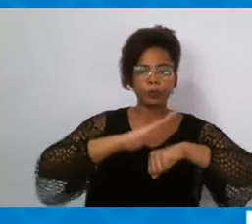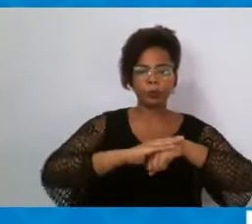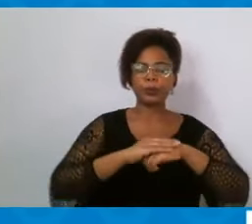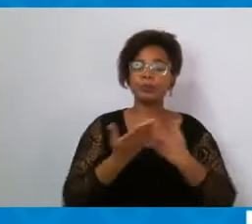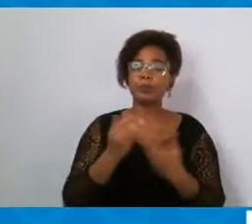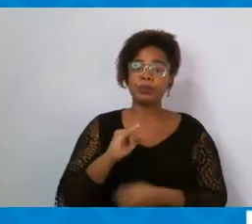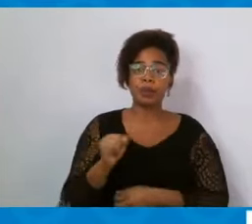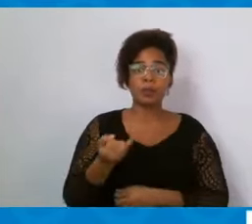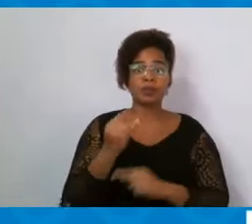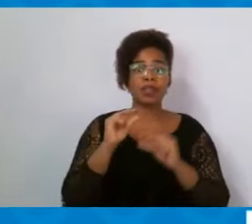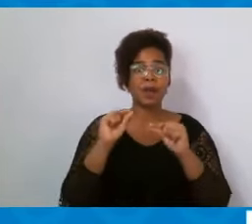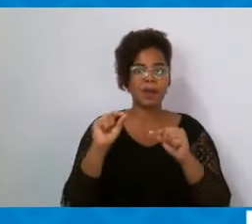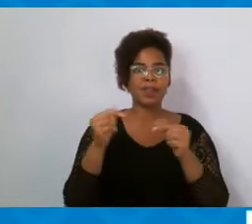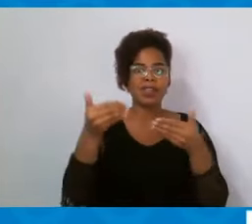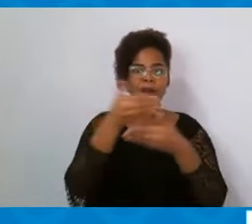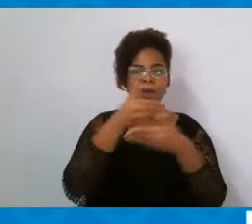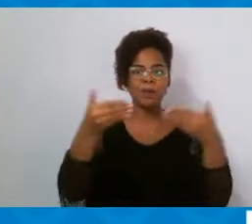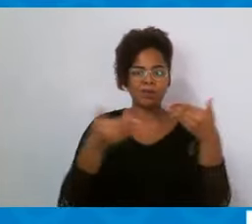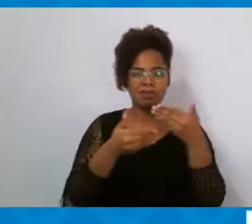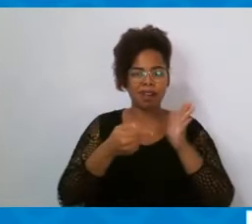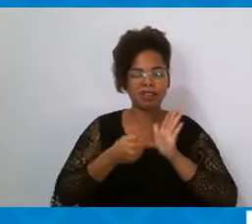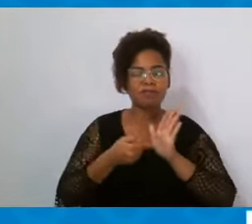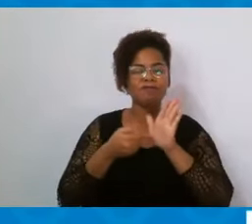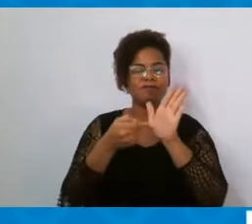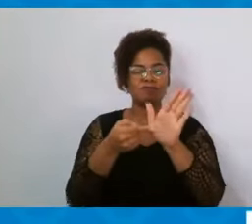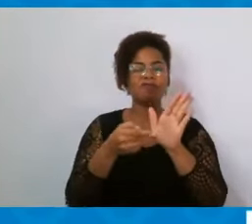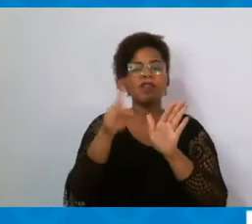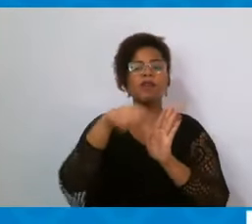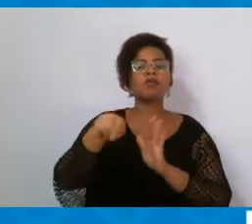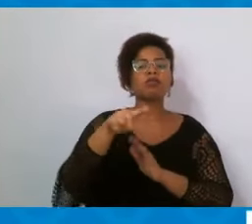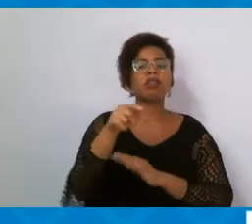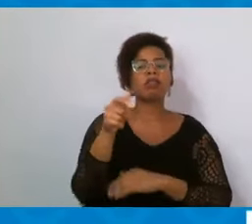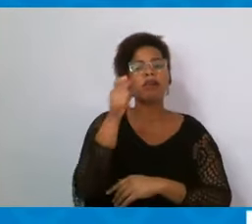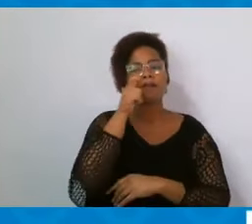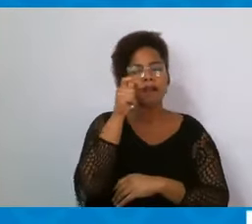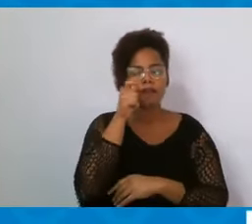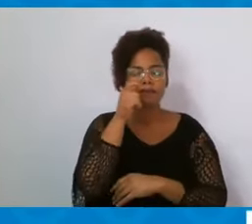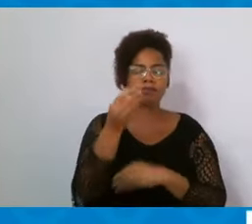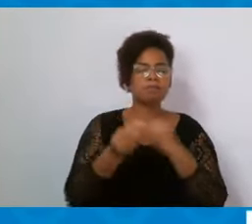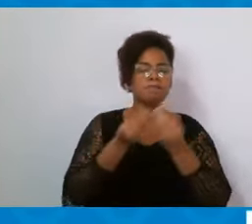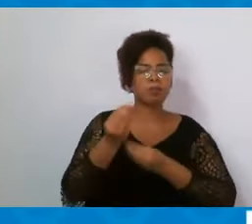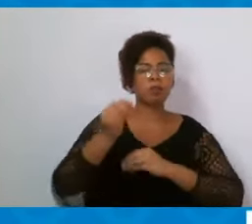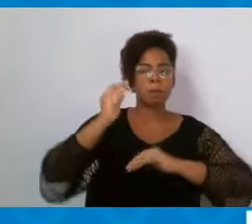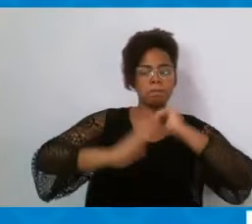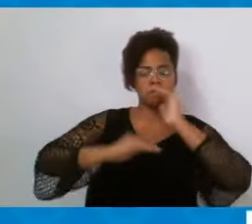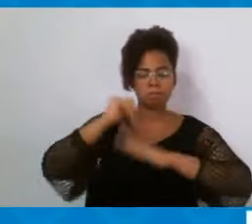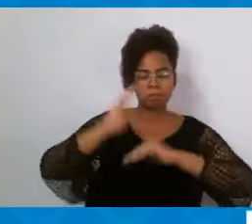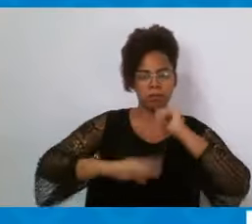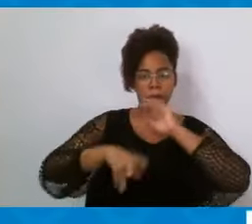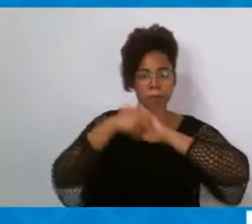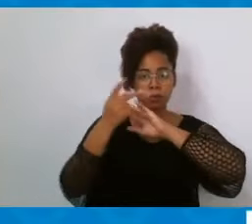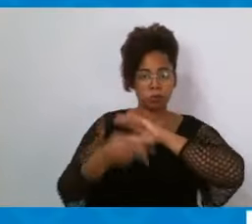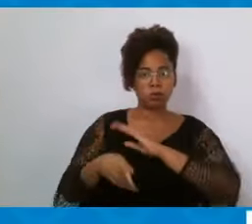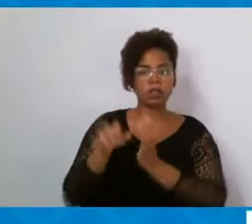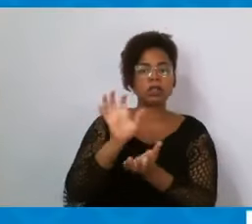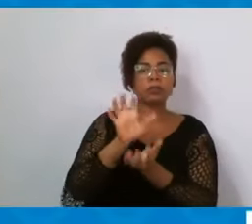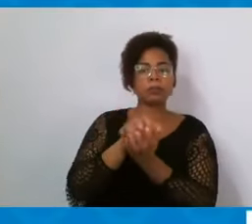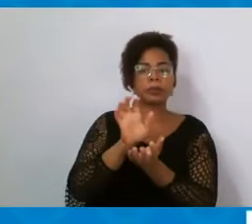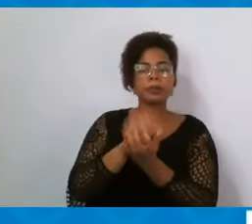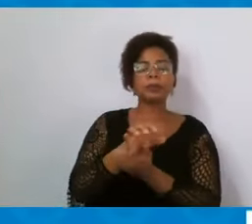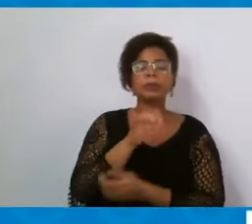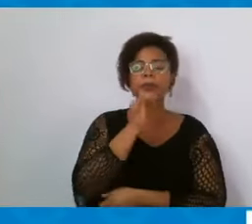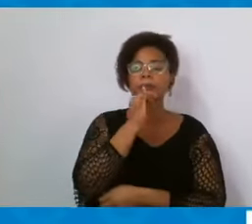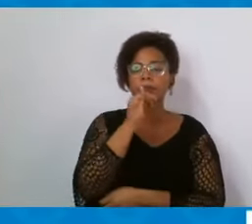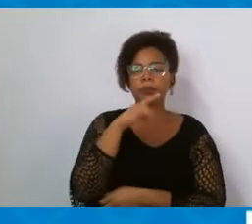a minha apresentação para vocês verem como é que a gente tem feito. Na Universidade Federal de Pernambuco, numa disciplina que é